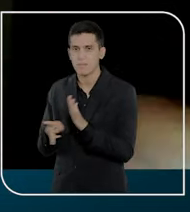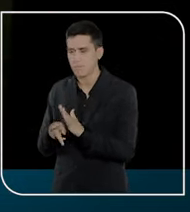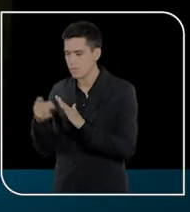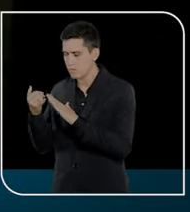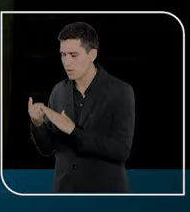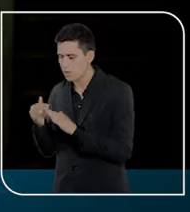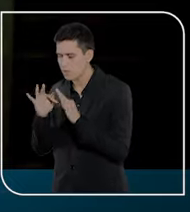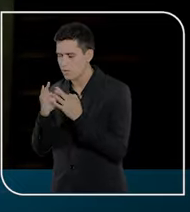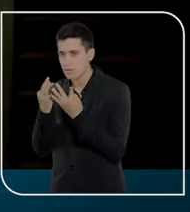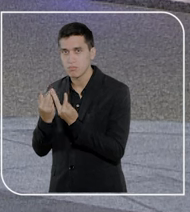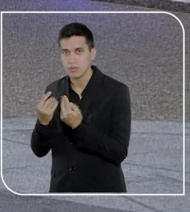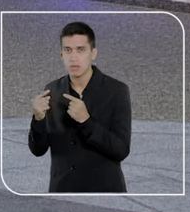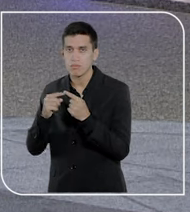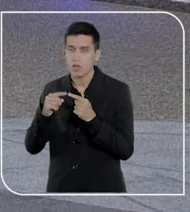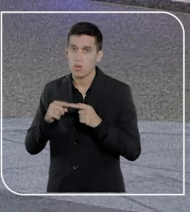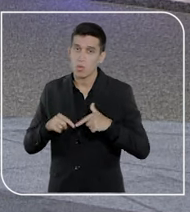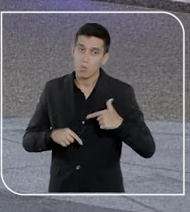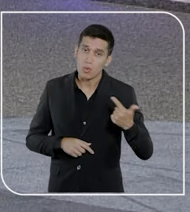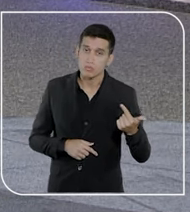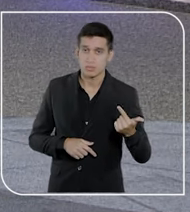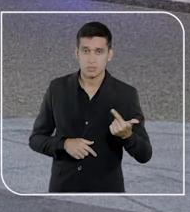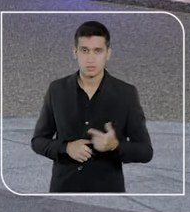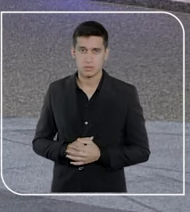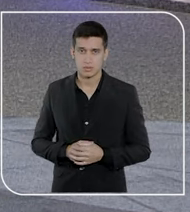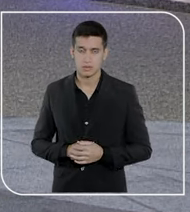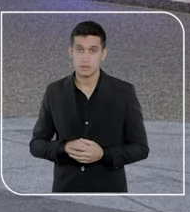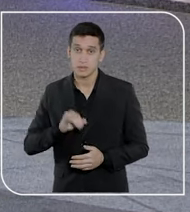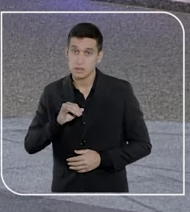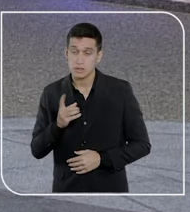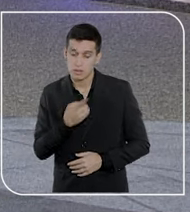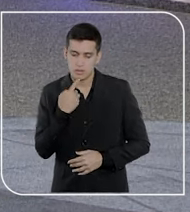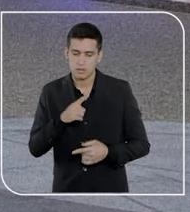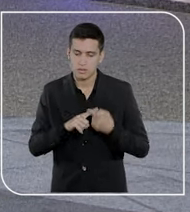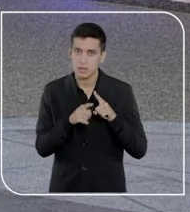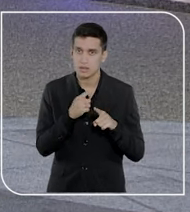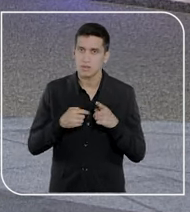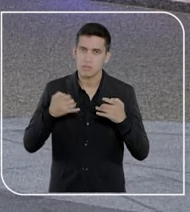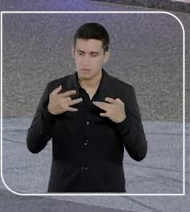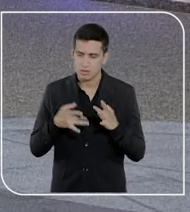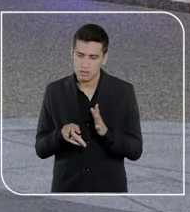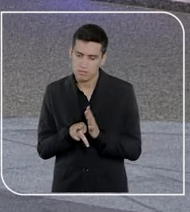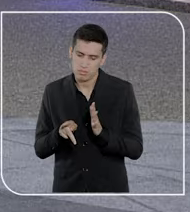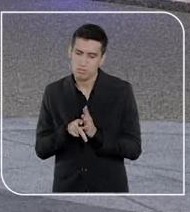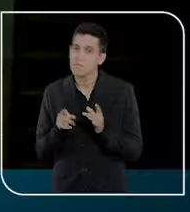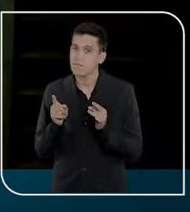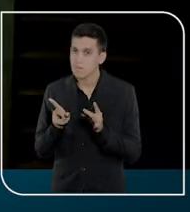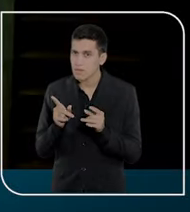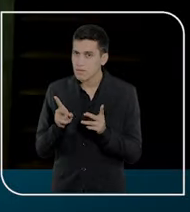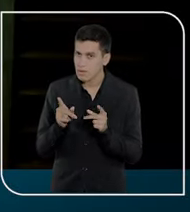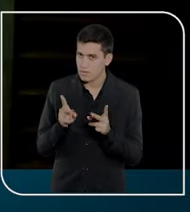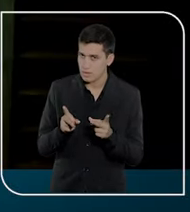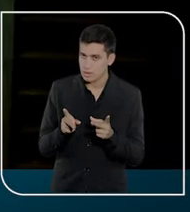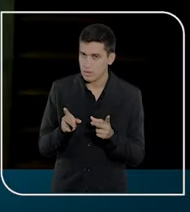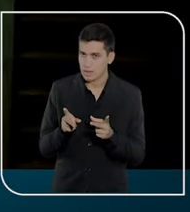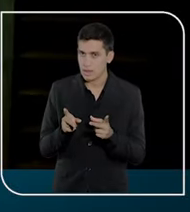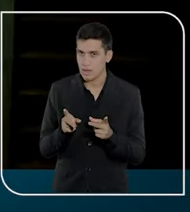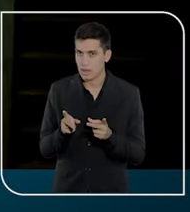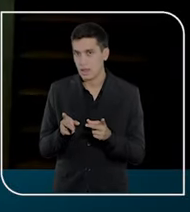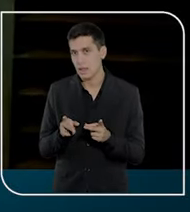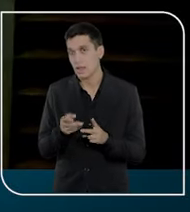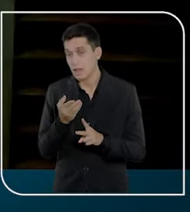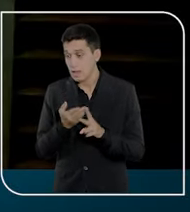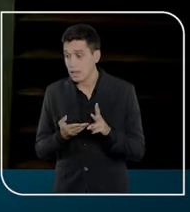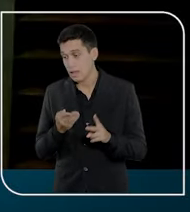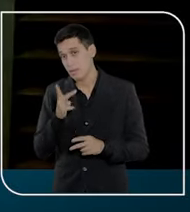à outra parte, né? Se a gente fosse falar em termos de penhorabilidade, a parte do pai é